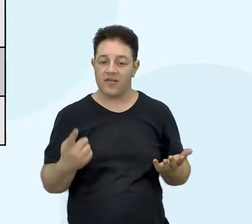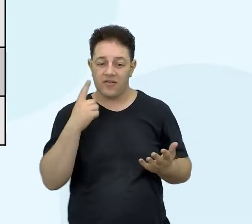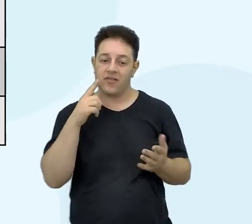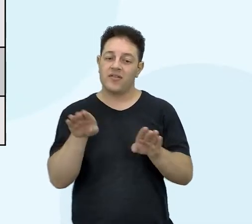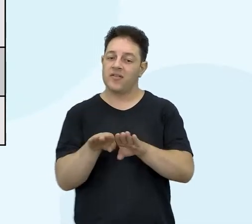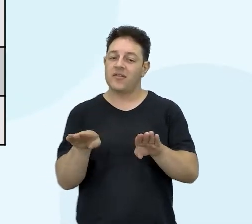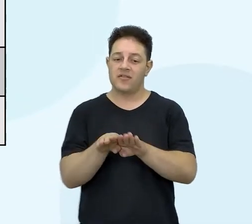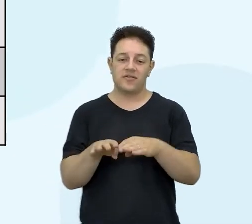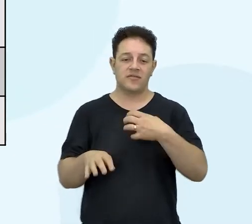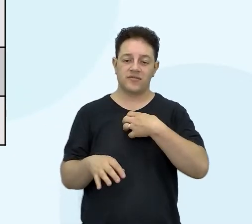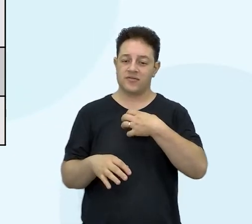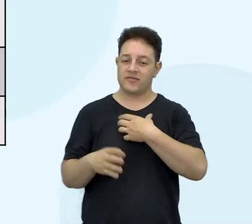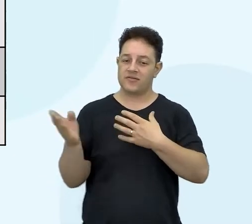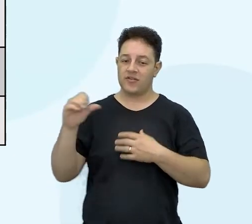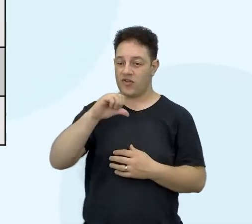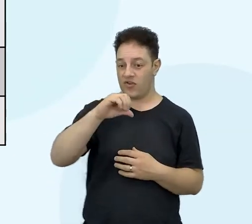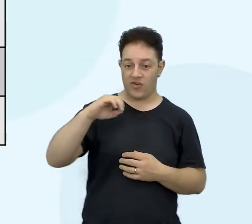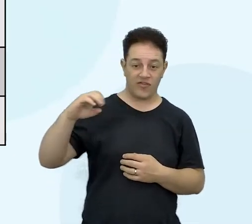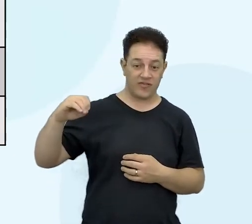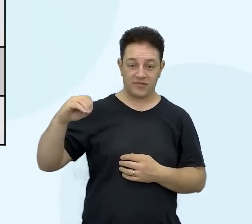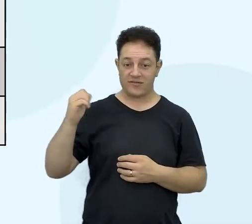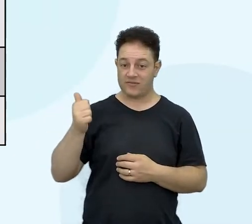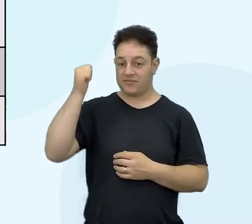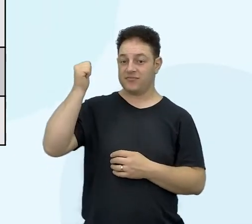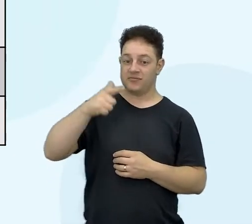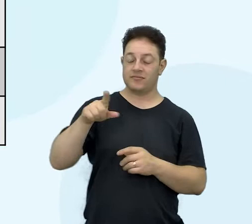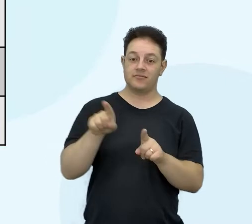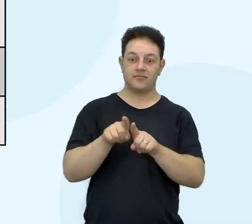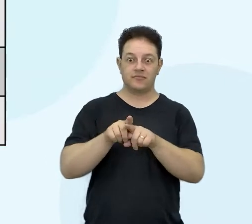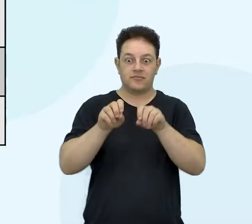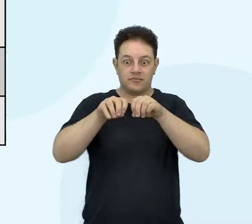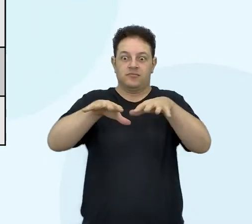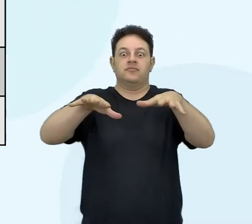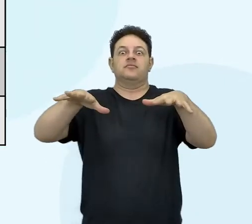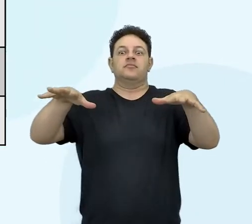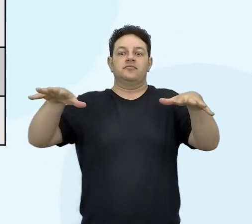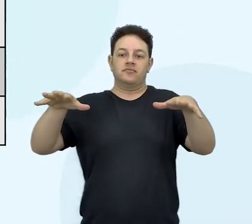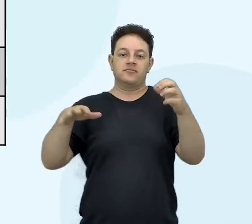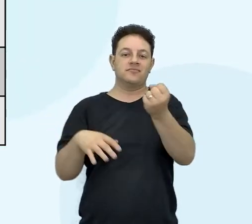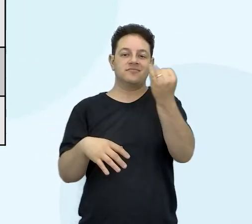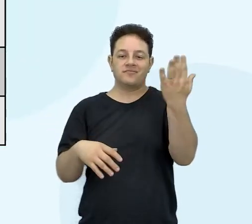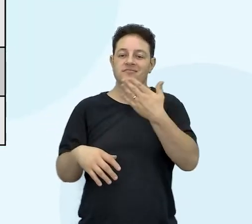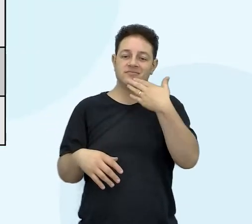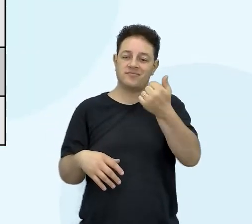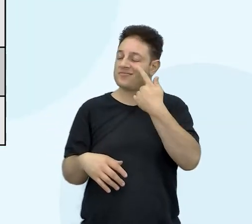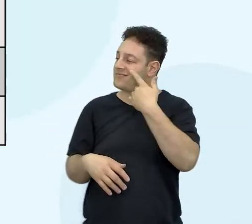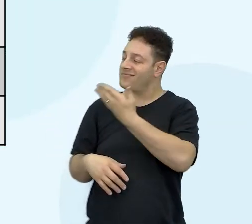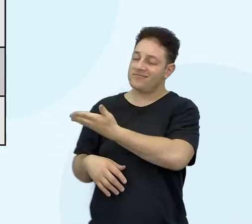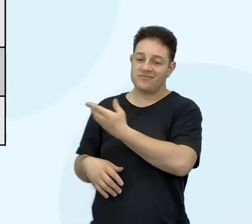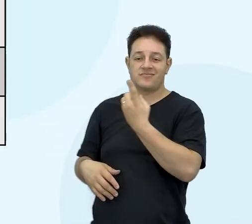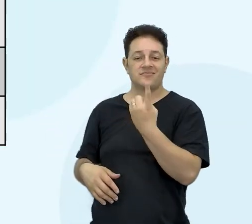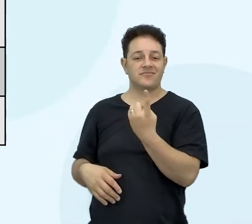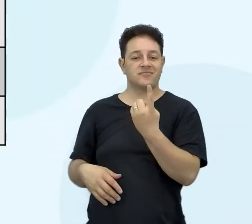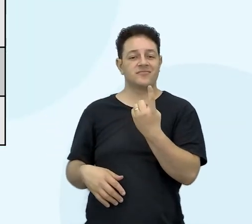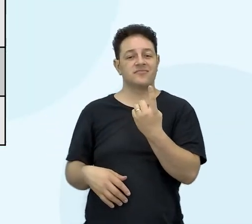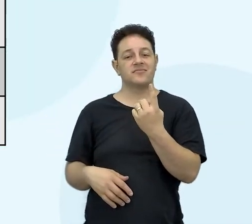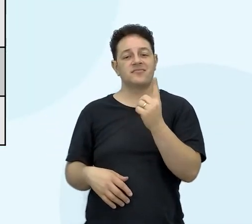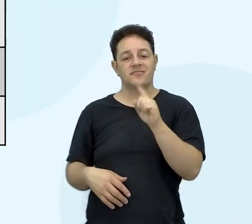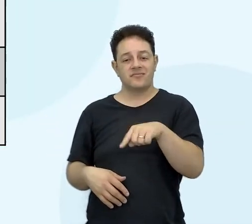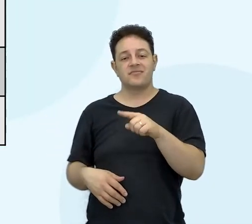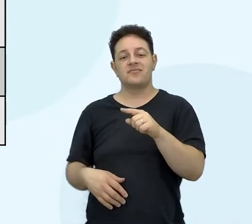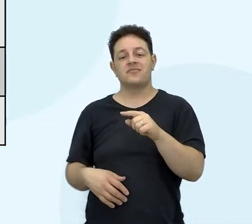mesmo, né? E a iluminância, que é a quantidade de lumens, o fluxo luminoso por metro